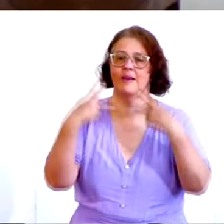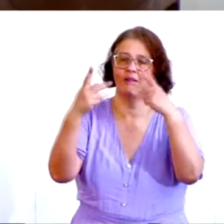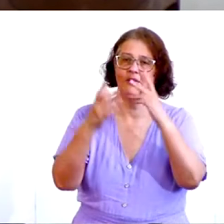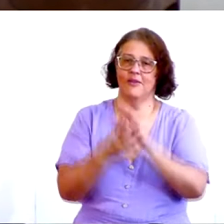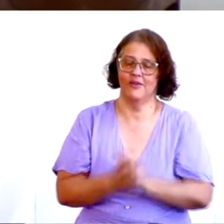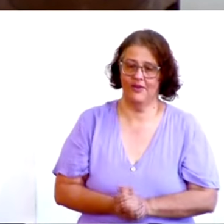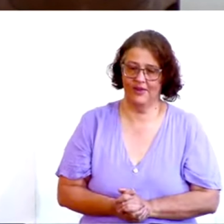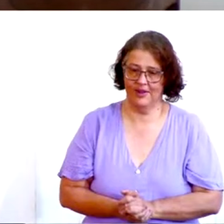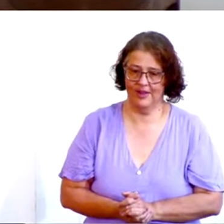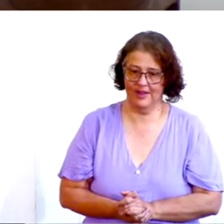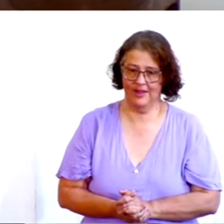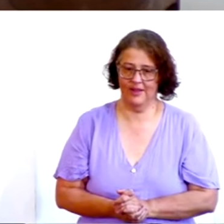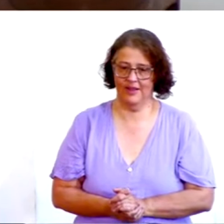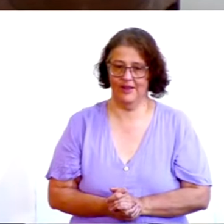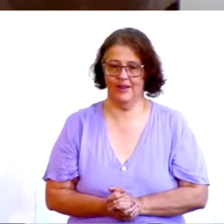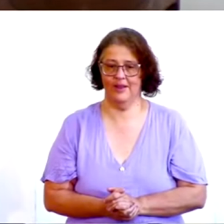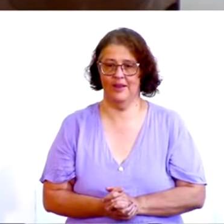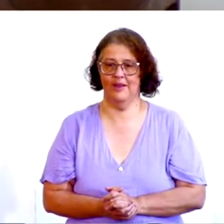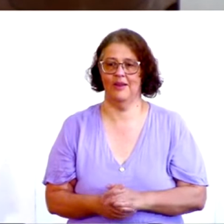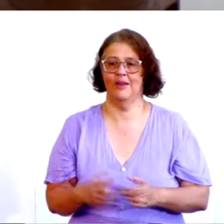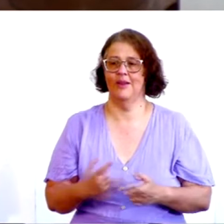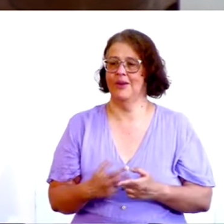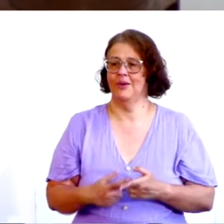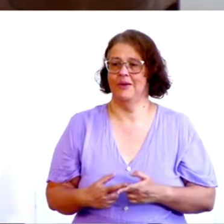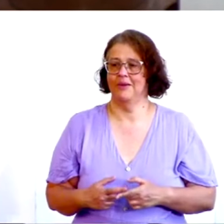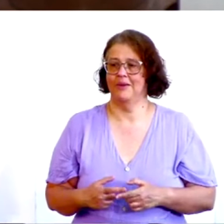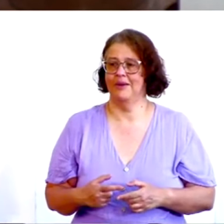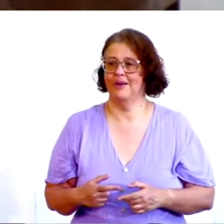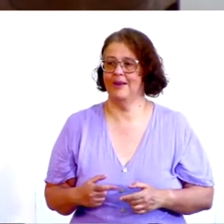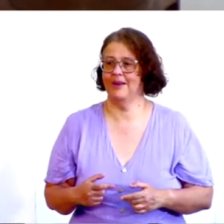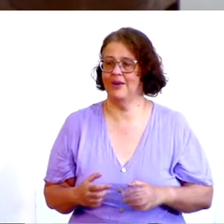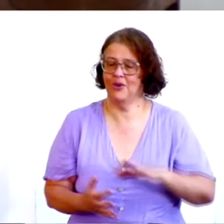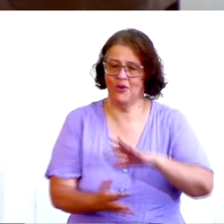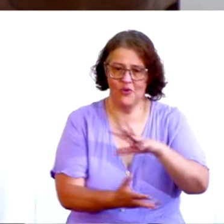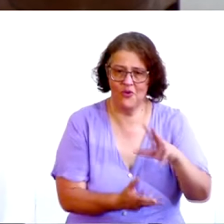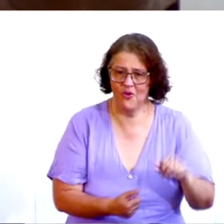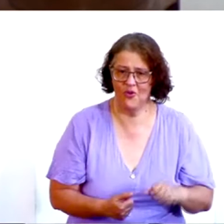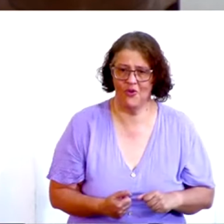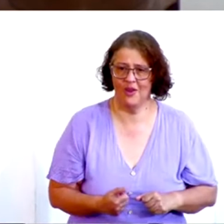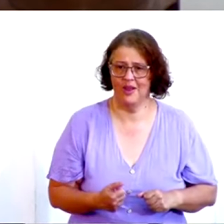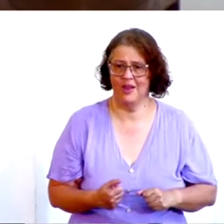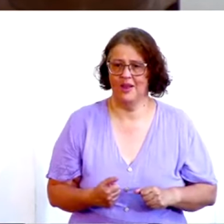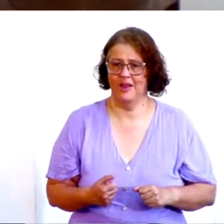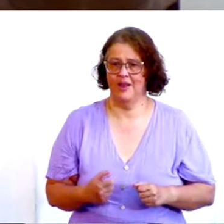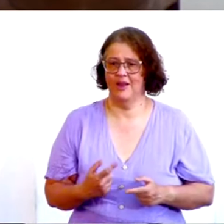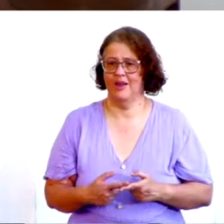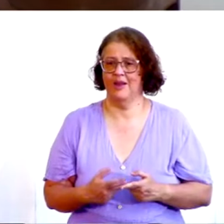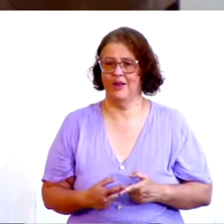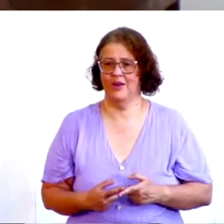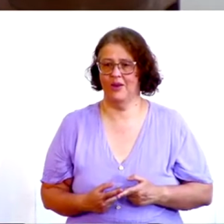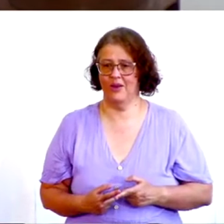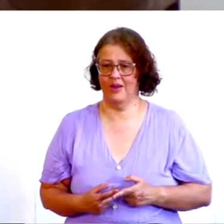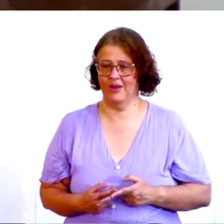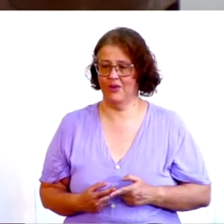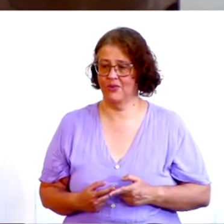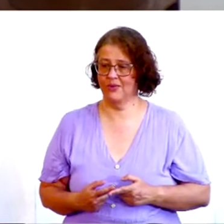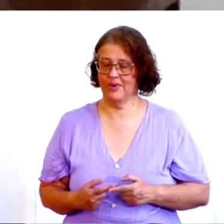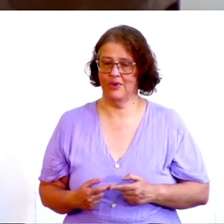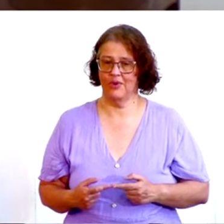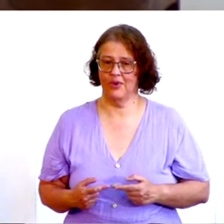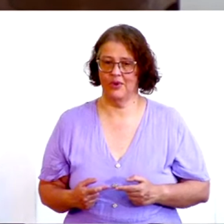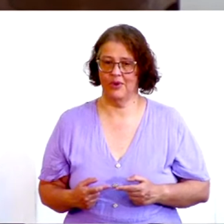não tem nenhuma previsão para melhora do mundo o mundo não vai ter mais honra mas caráter mais verdade o mundo não terá